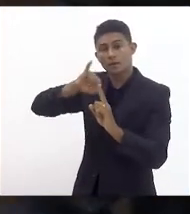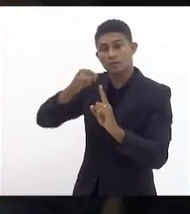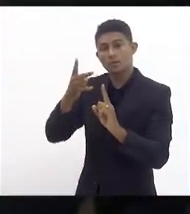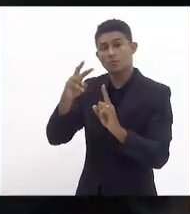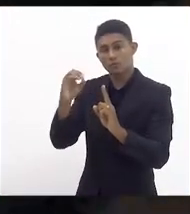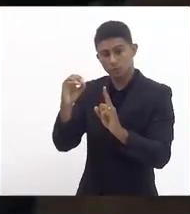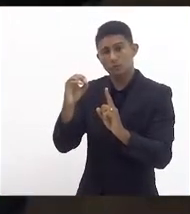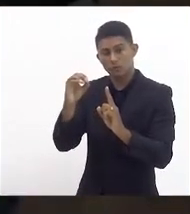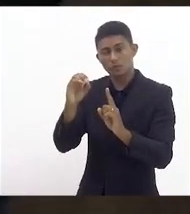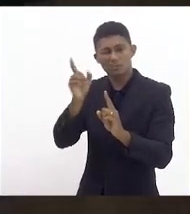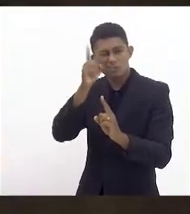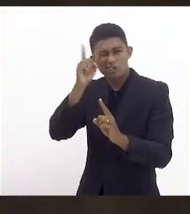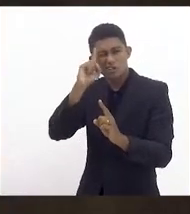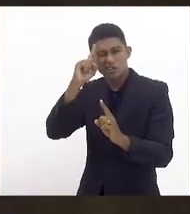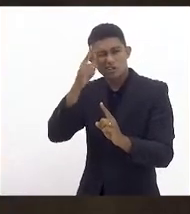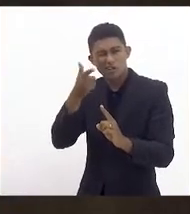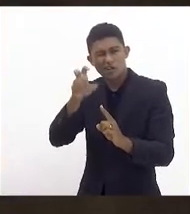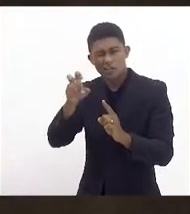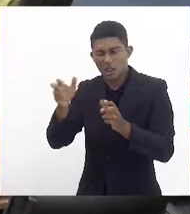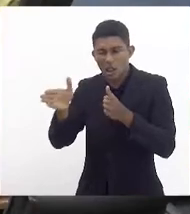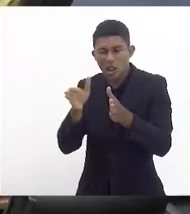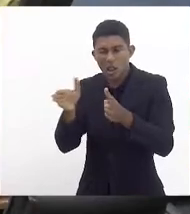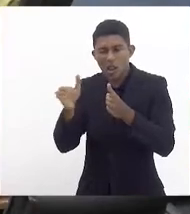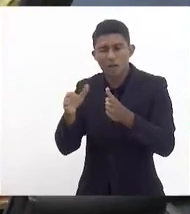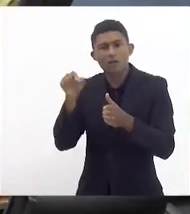junho. O senhor está me entendendo, senhor